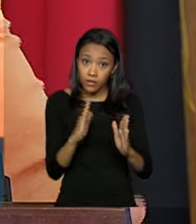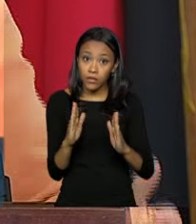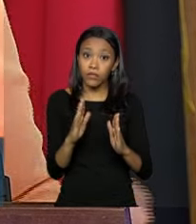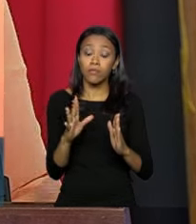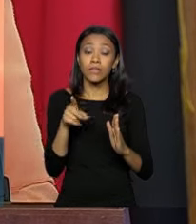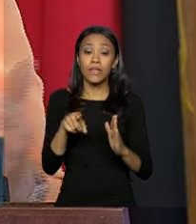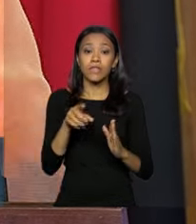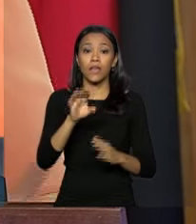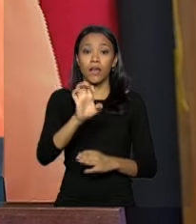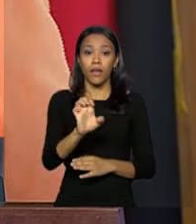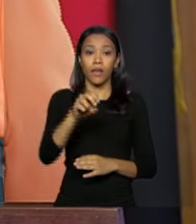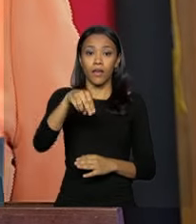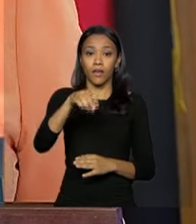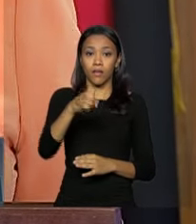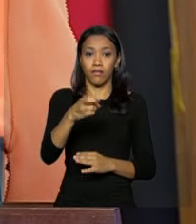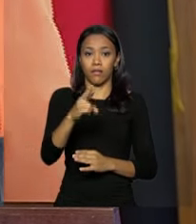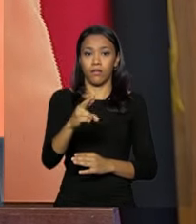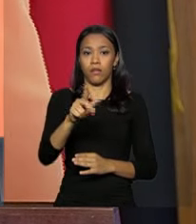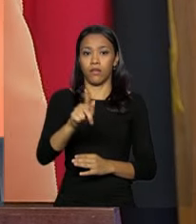dizer.